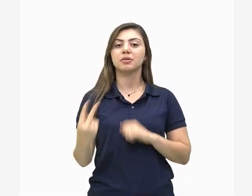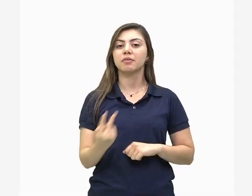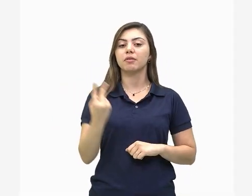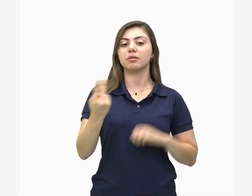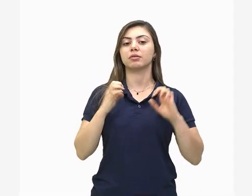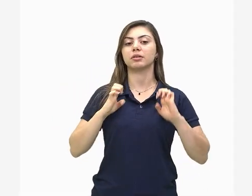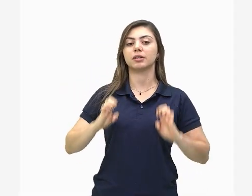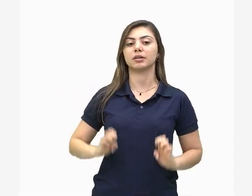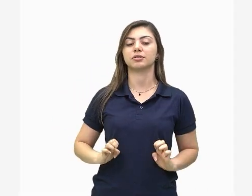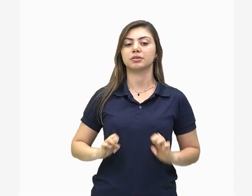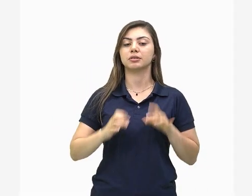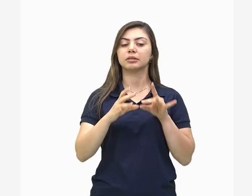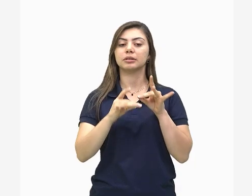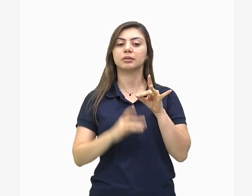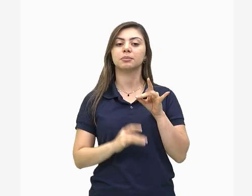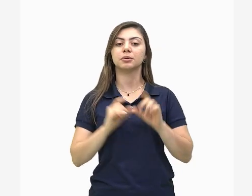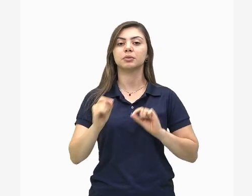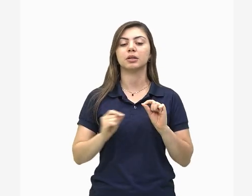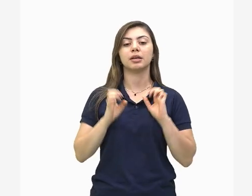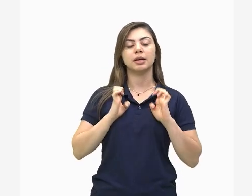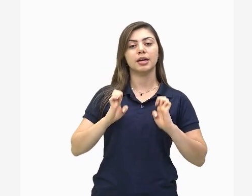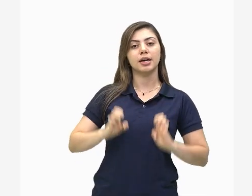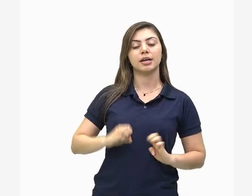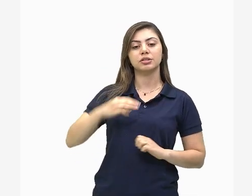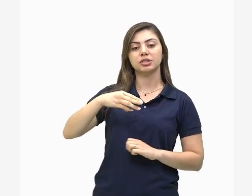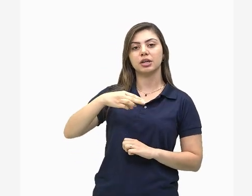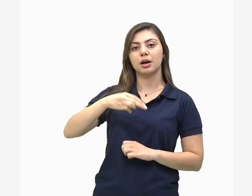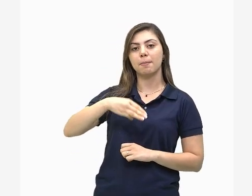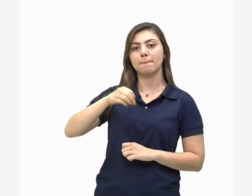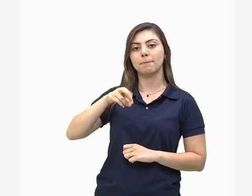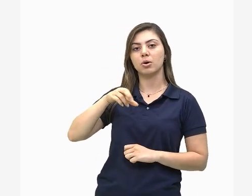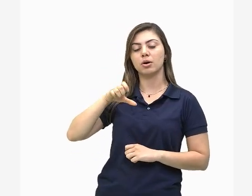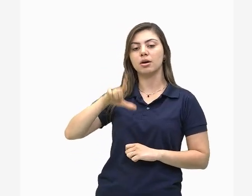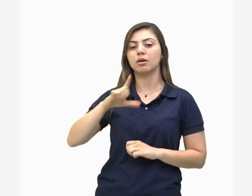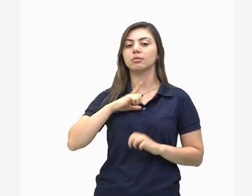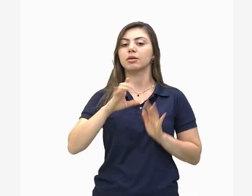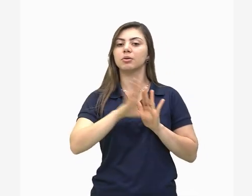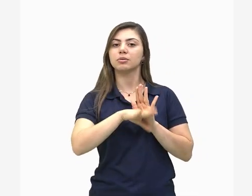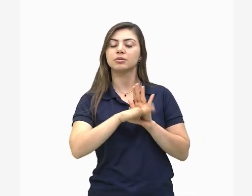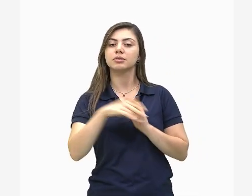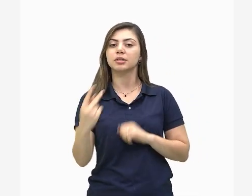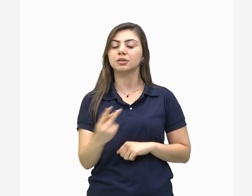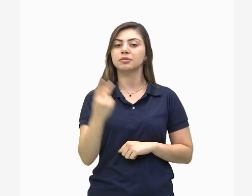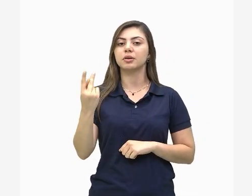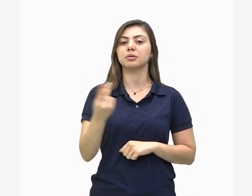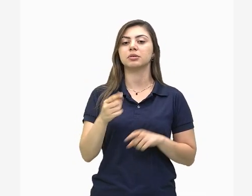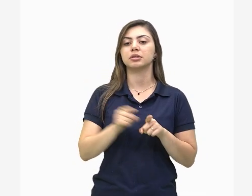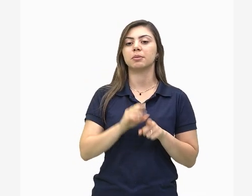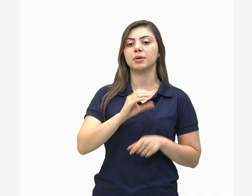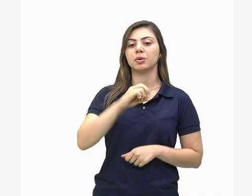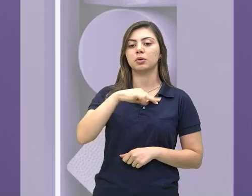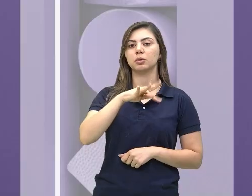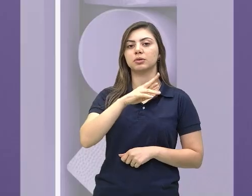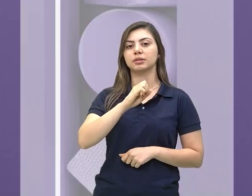éticos. A ética e a moral, os conceitos, valores e contravalores.